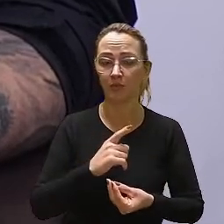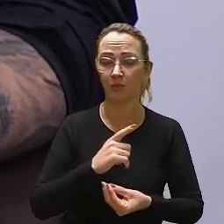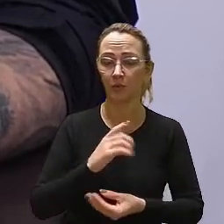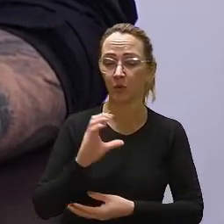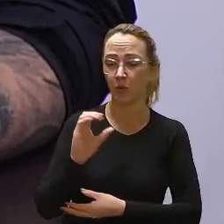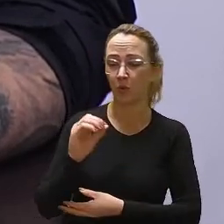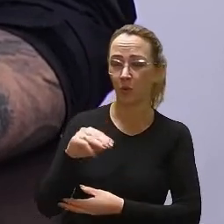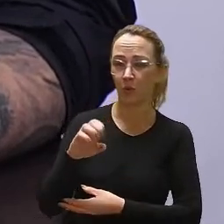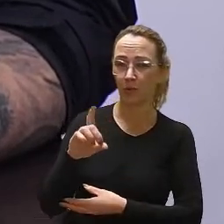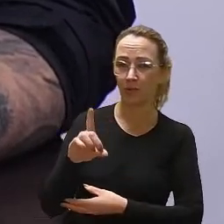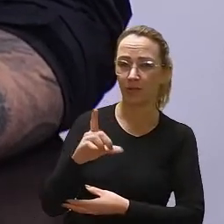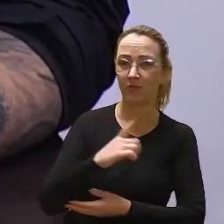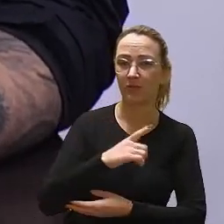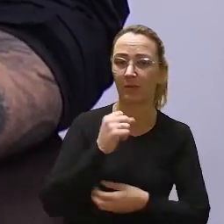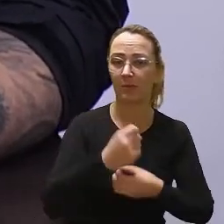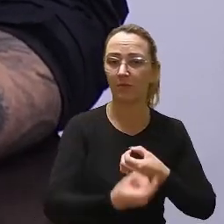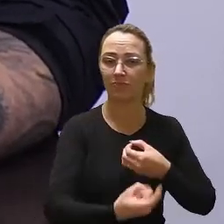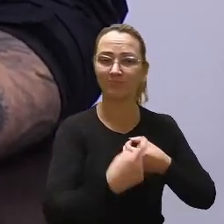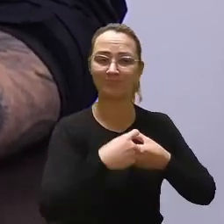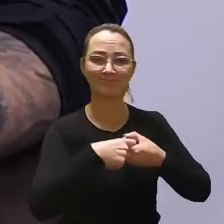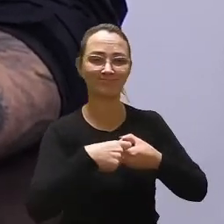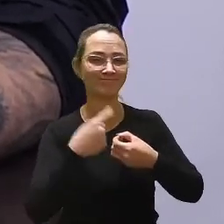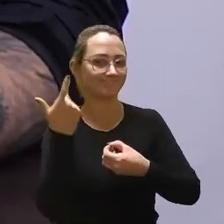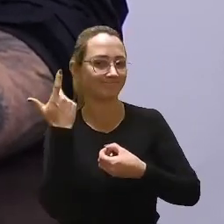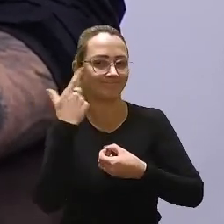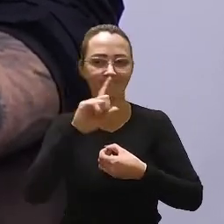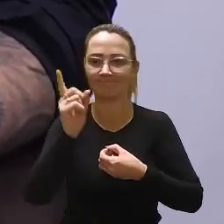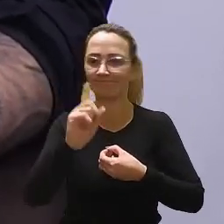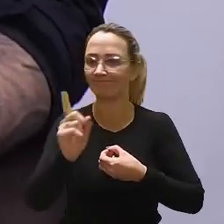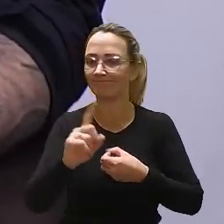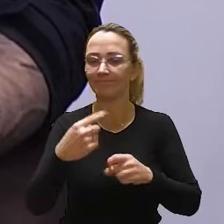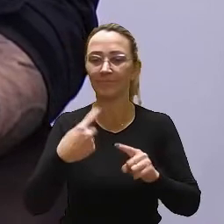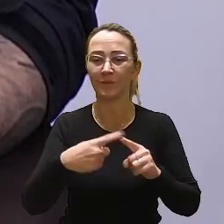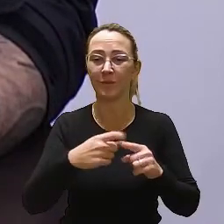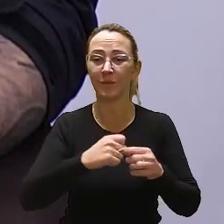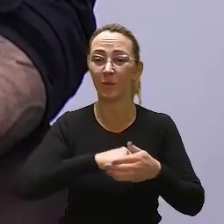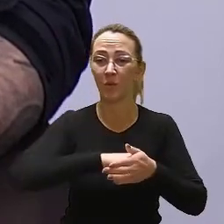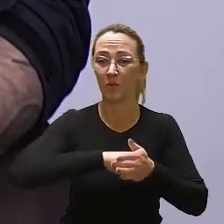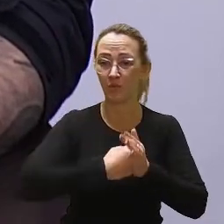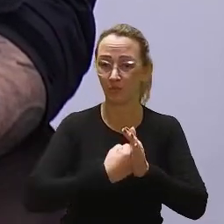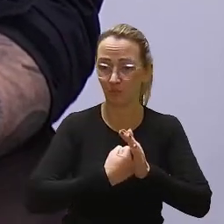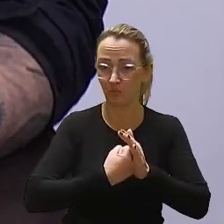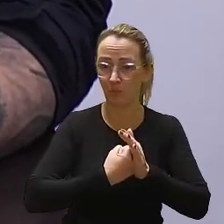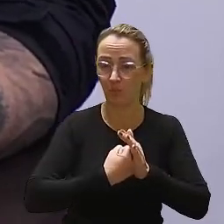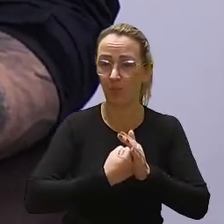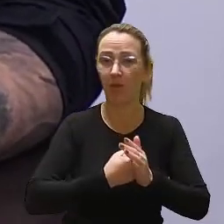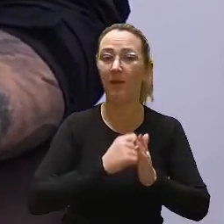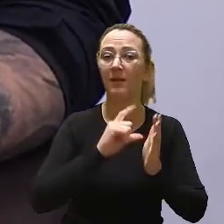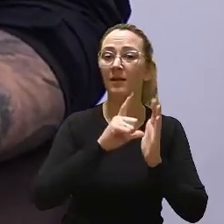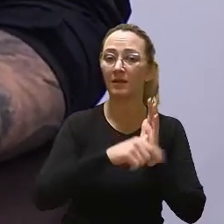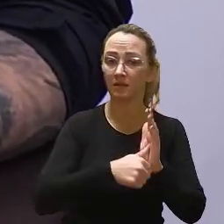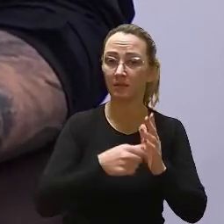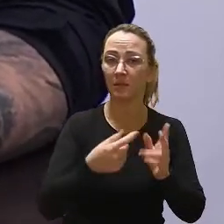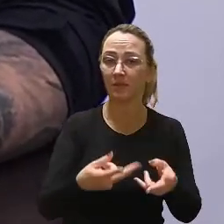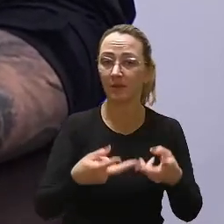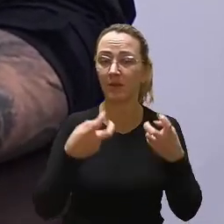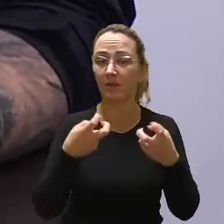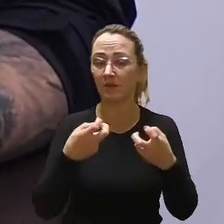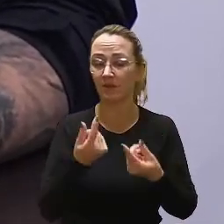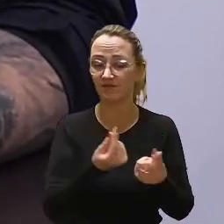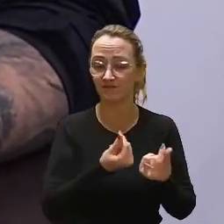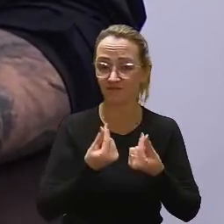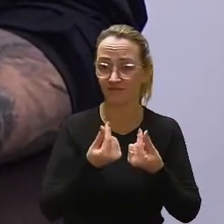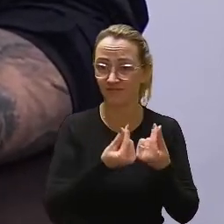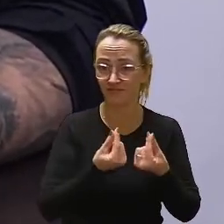Especial de Devolução, não tem como, porque para ser bloqueado esses bens para depois reparar o dano financeiro